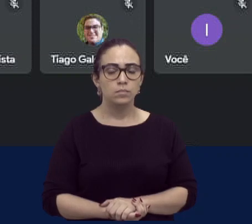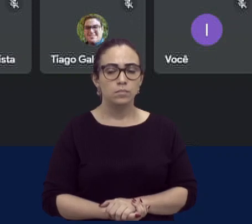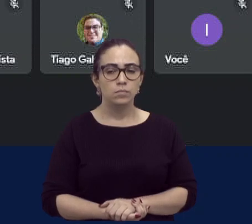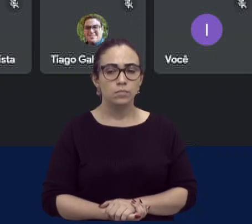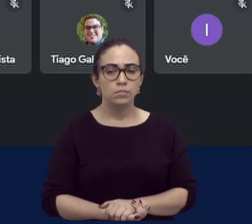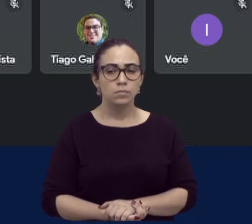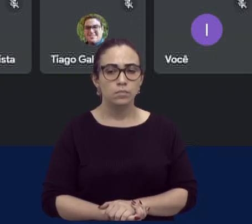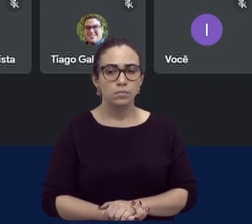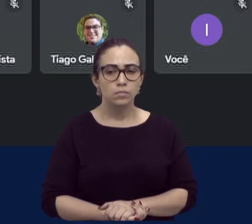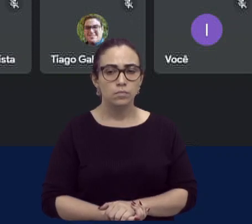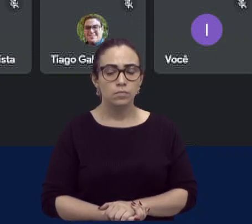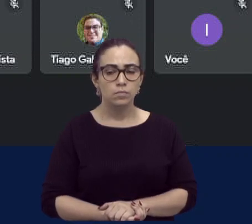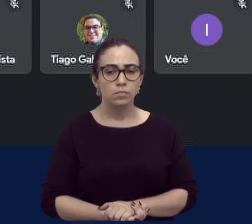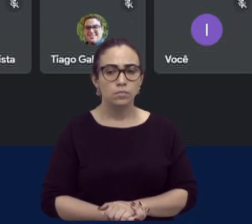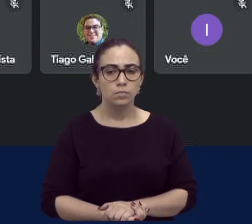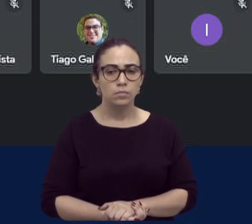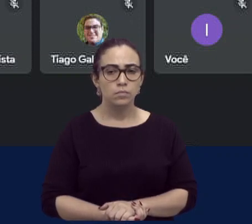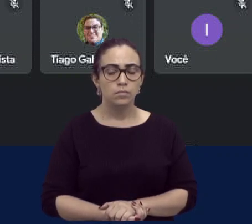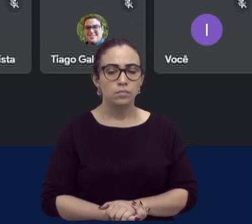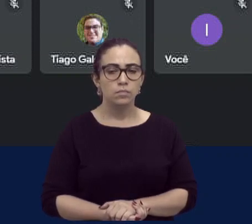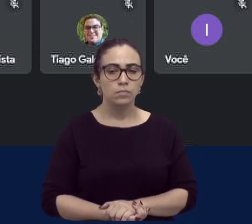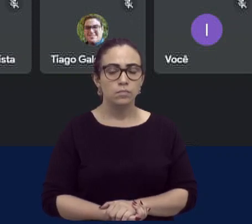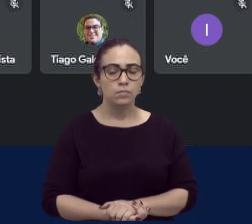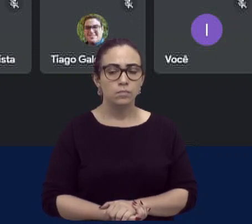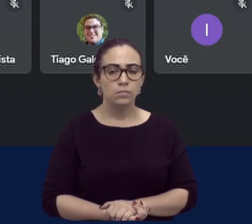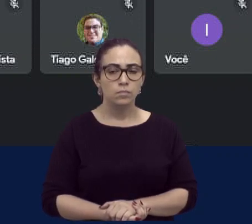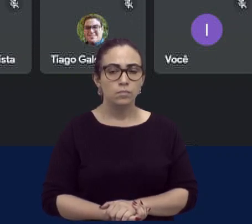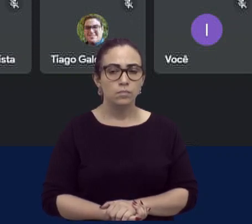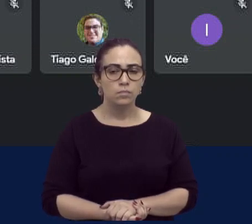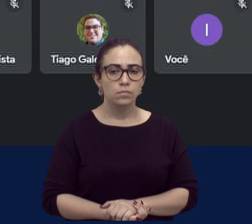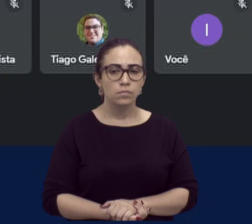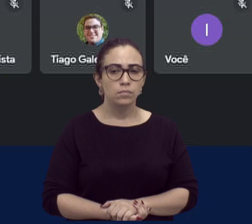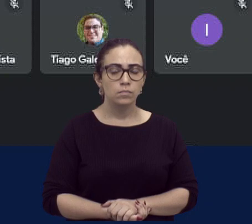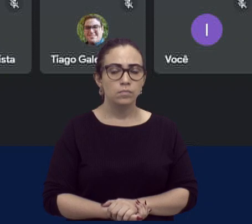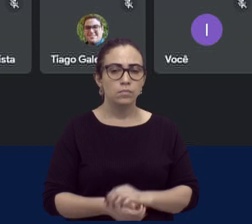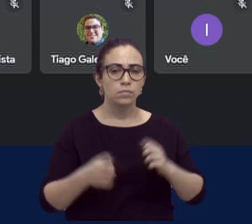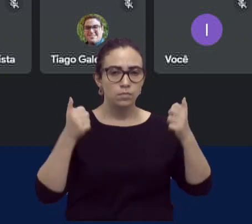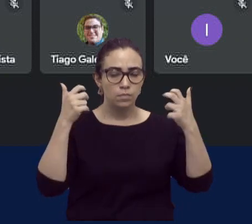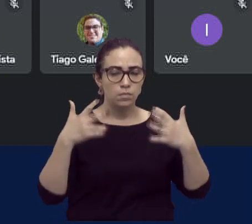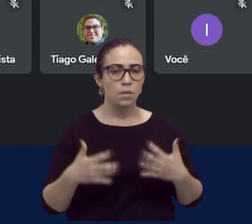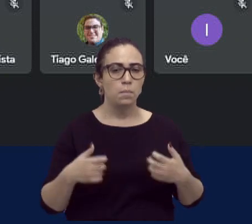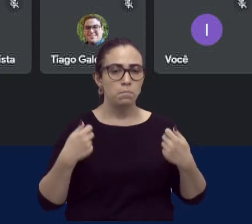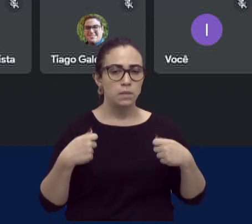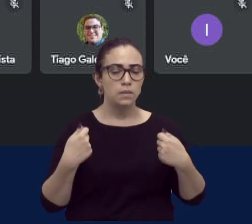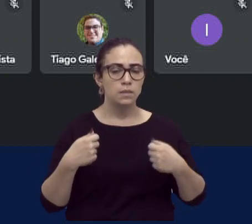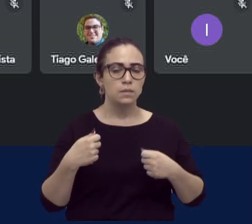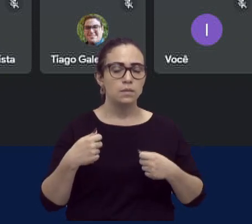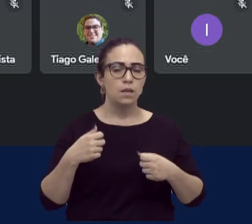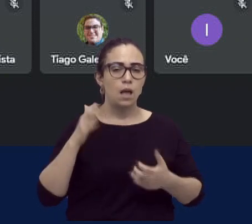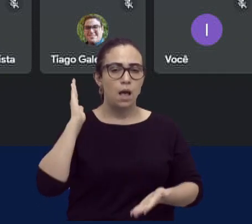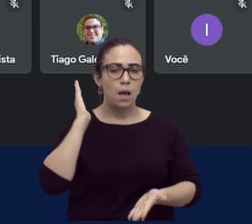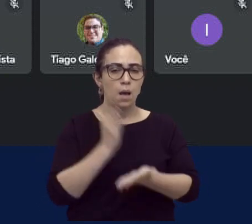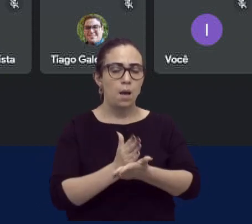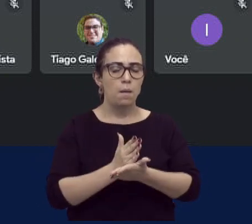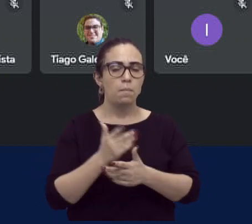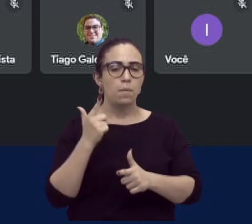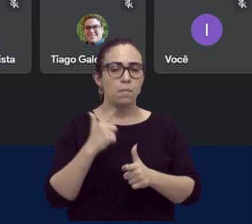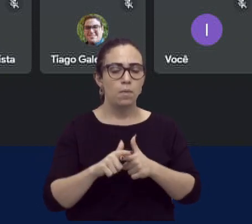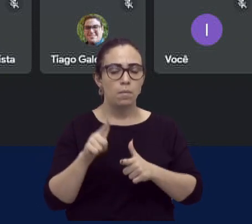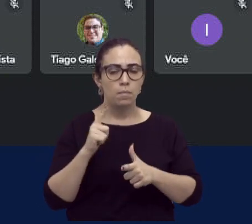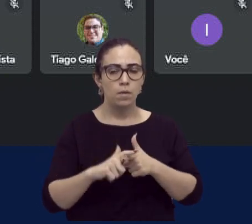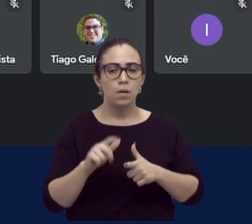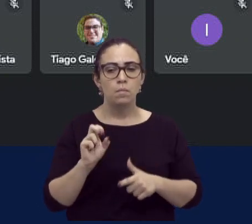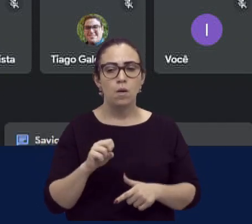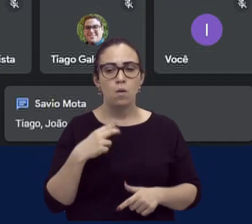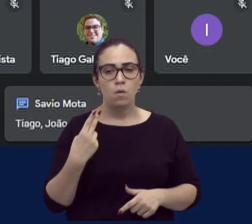a fala de que não deve existir conflito ou que aquele ambiente é muito cheio de conflito, isso não